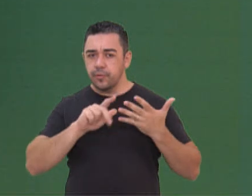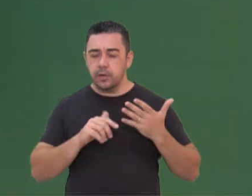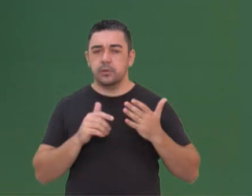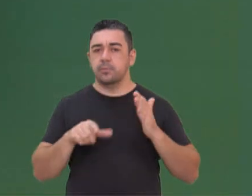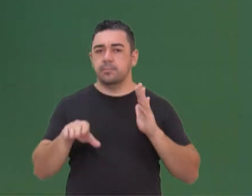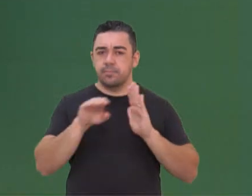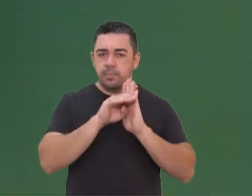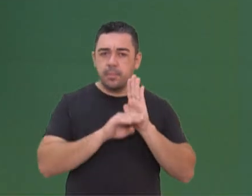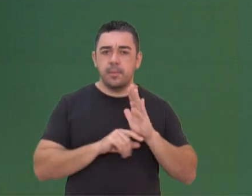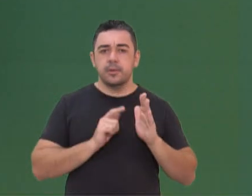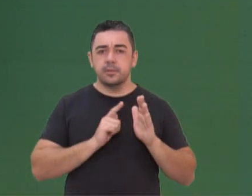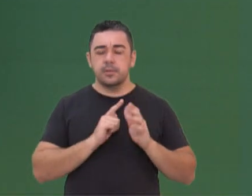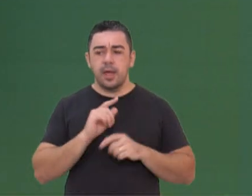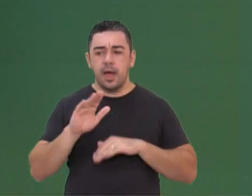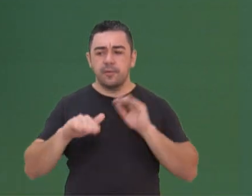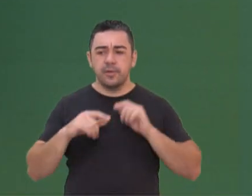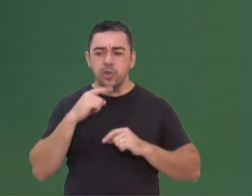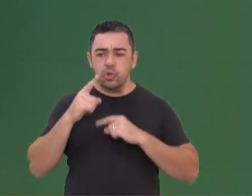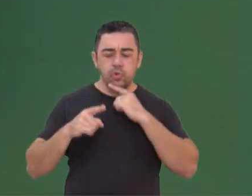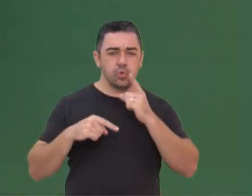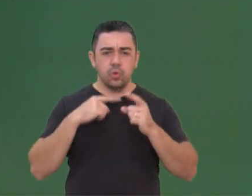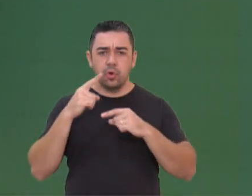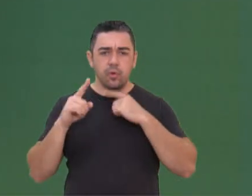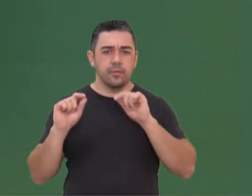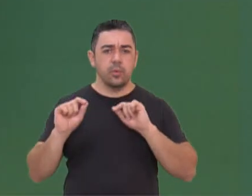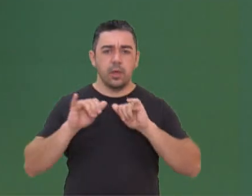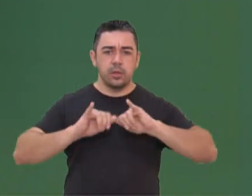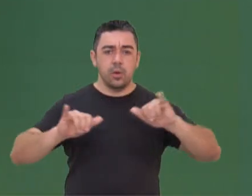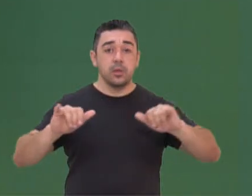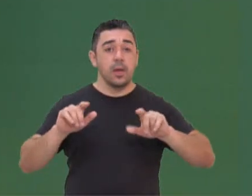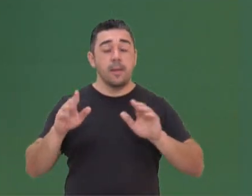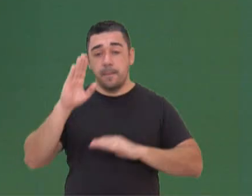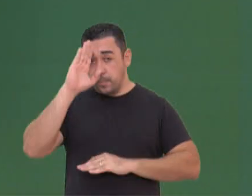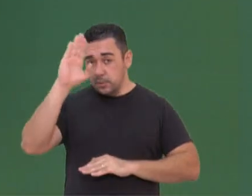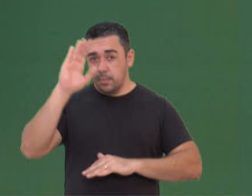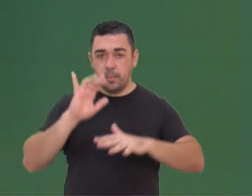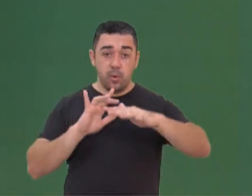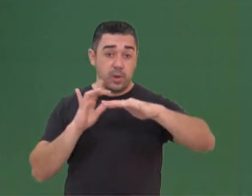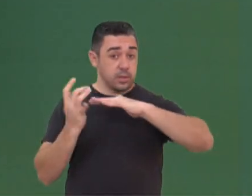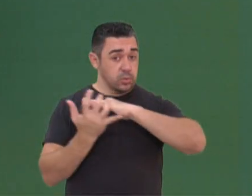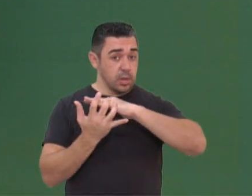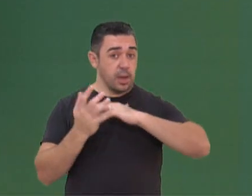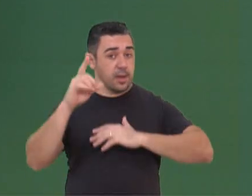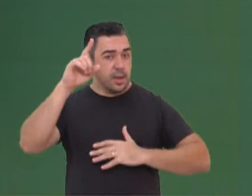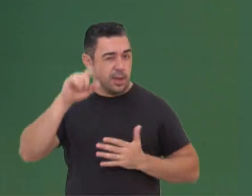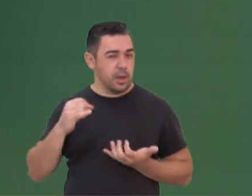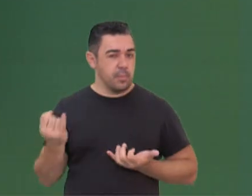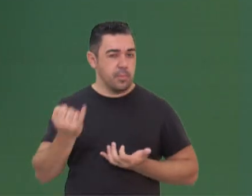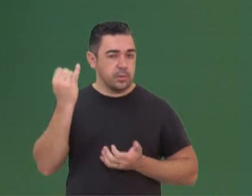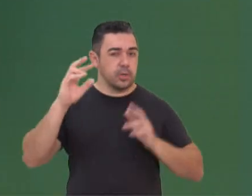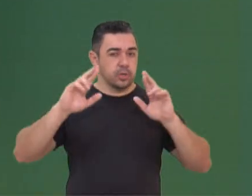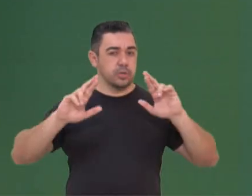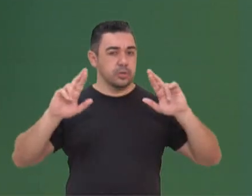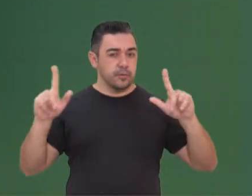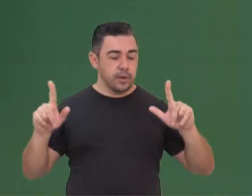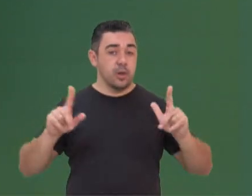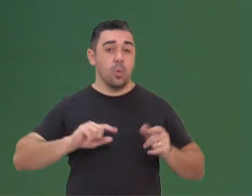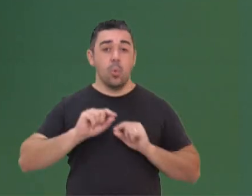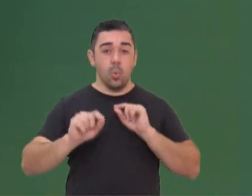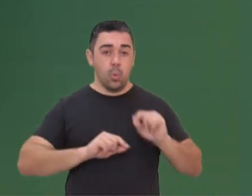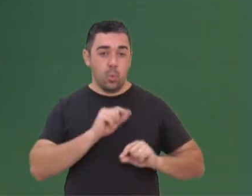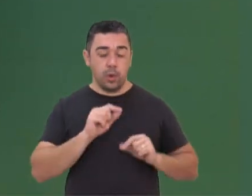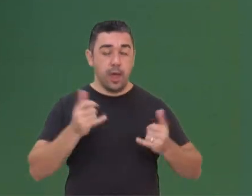com fontes duvidosas, especialmente nas redes sociais, é importante saber diferenciar o que é